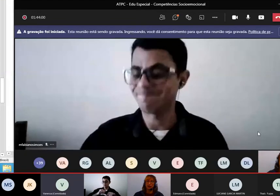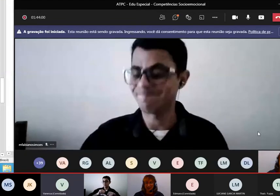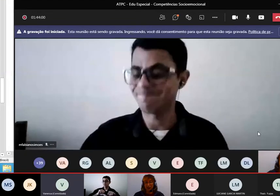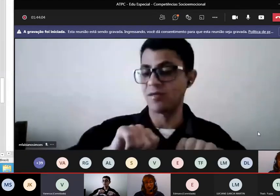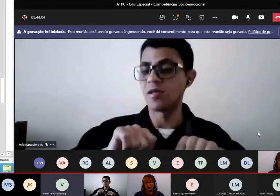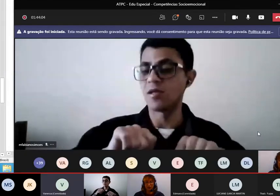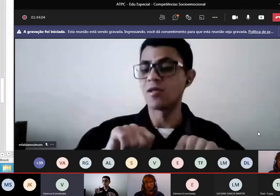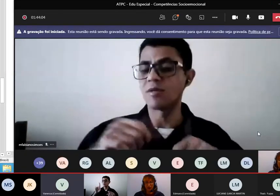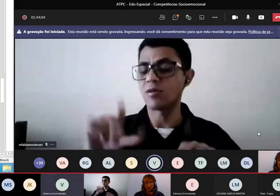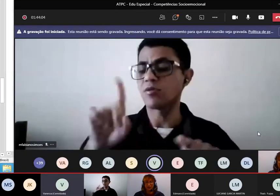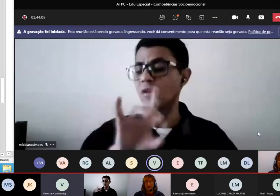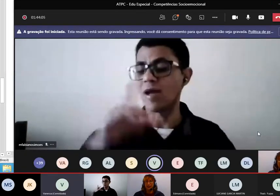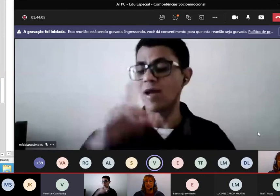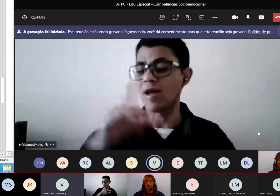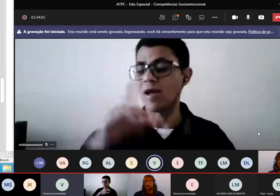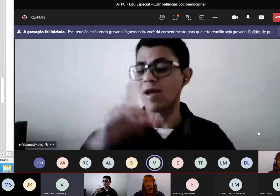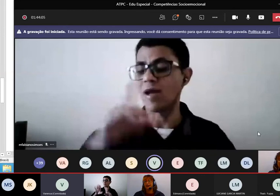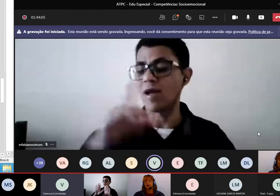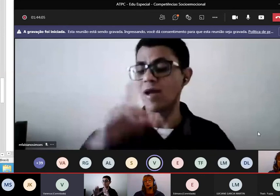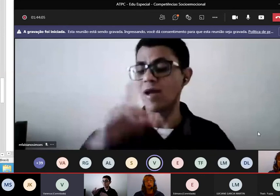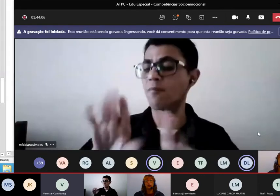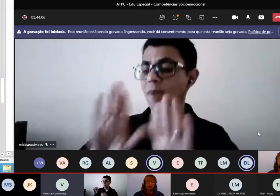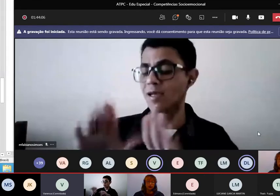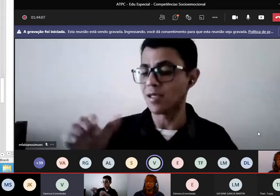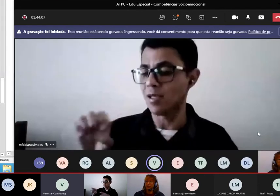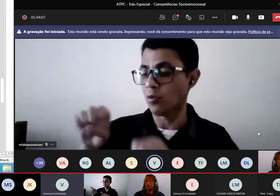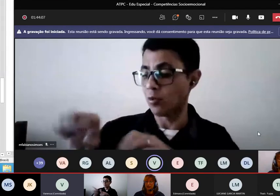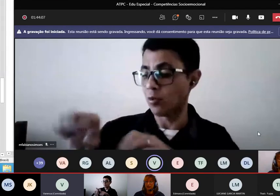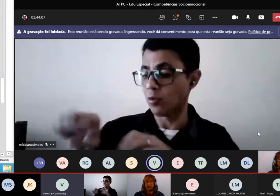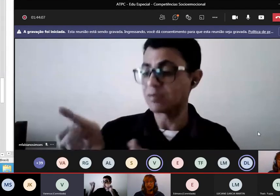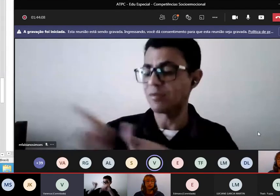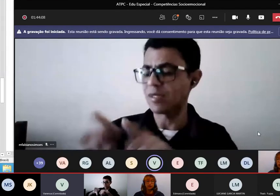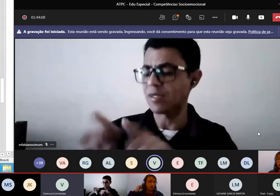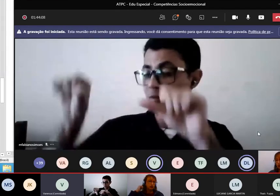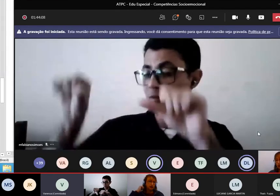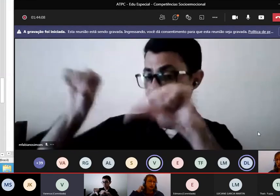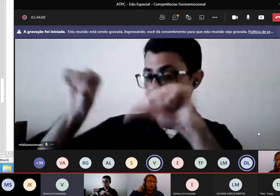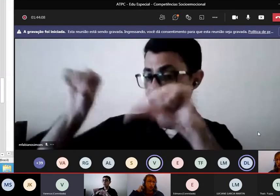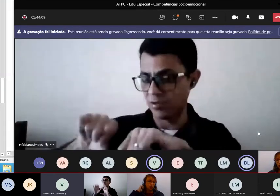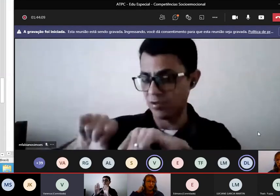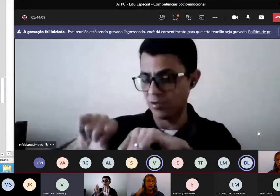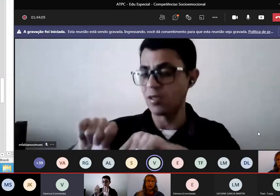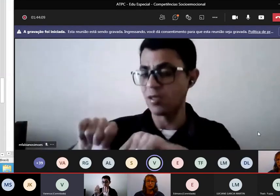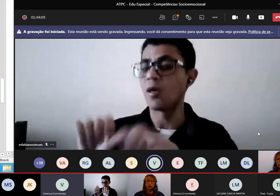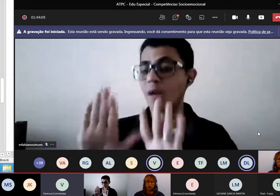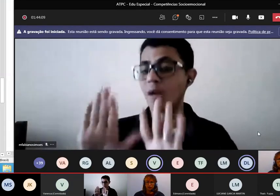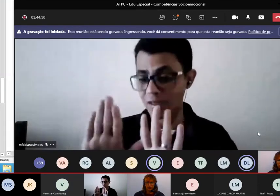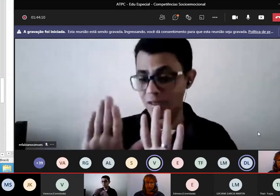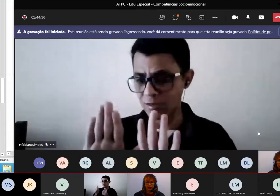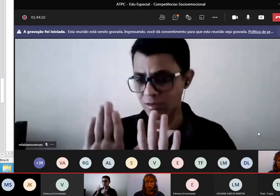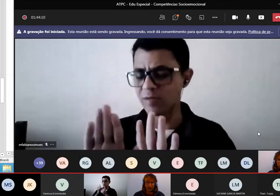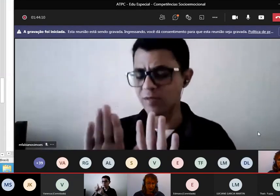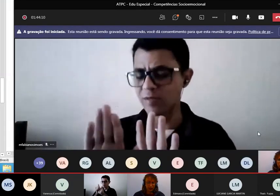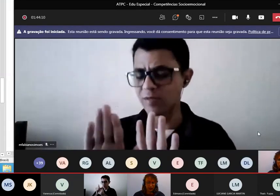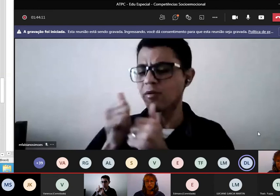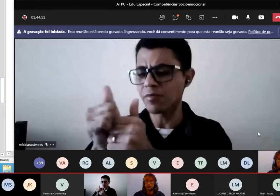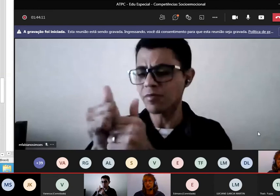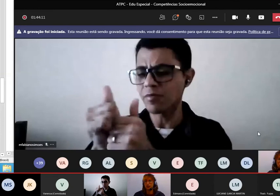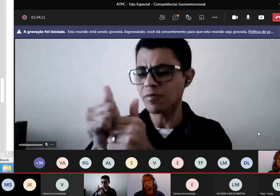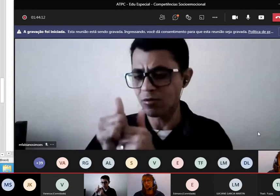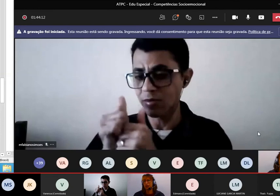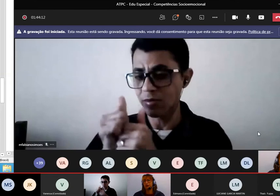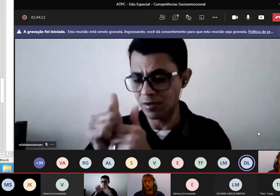a saúde, mas a educação também. Então, eu infelizmente, eu estava até acompanhando, né,